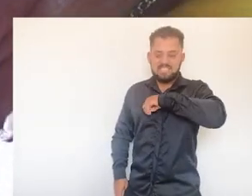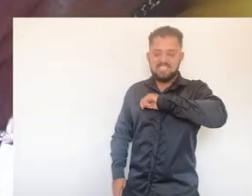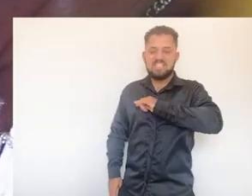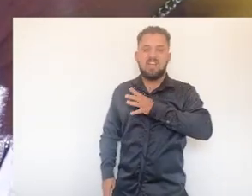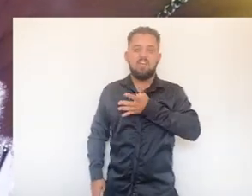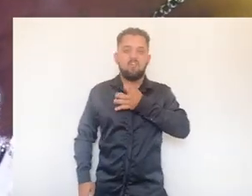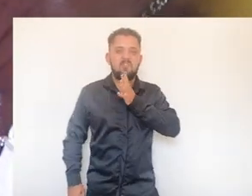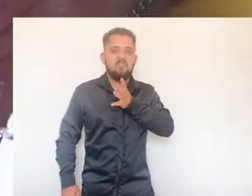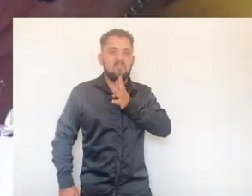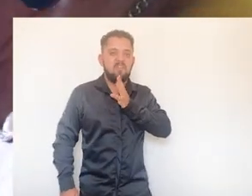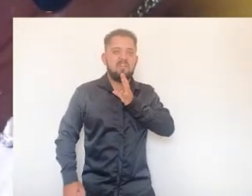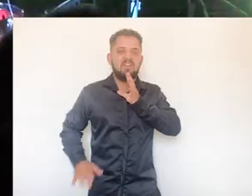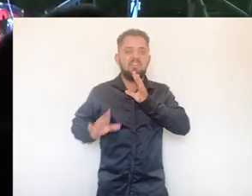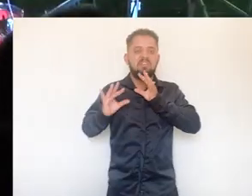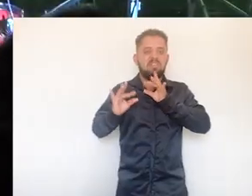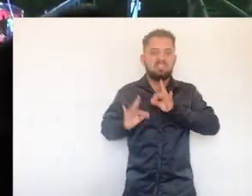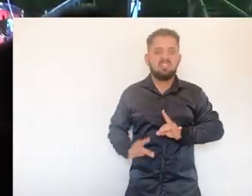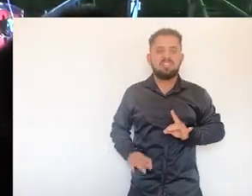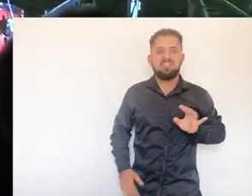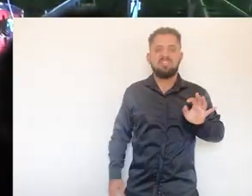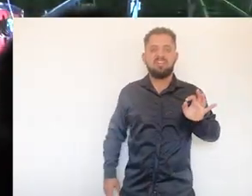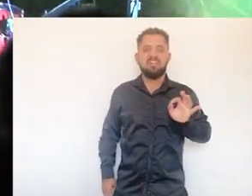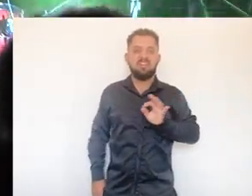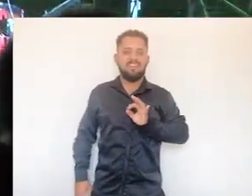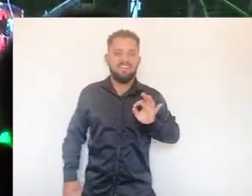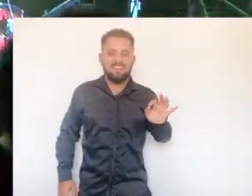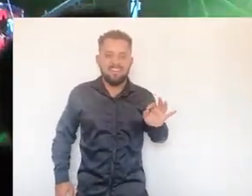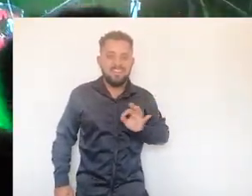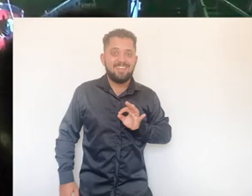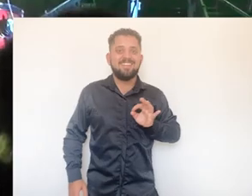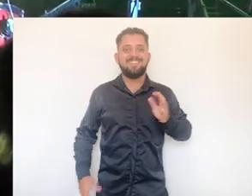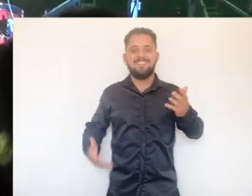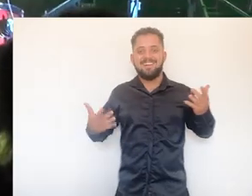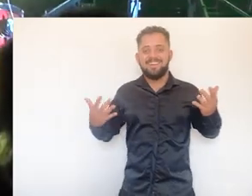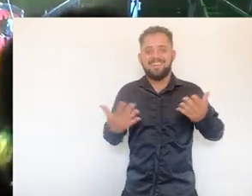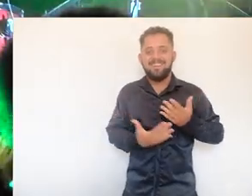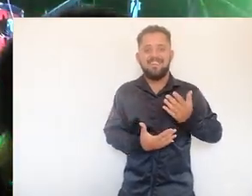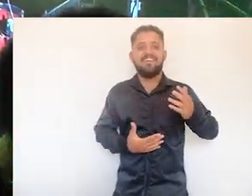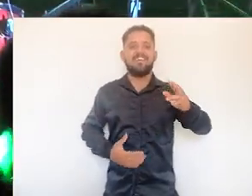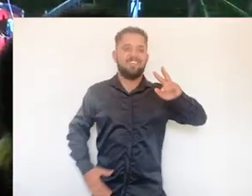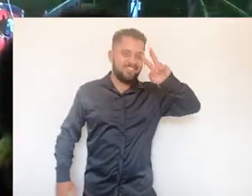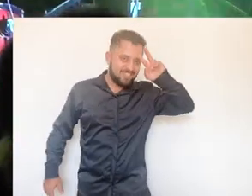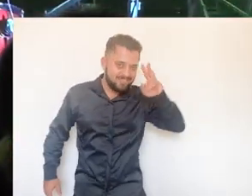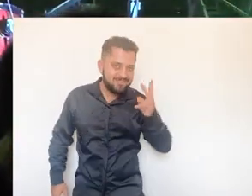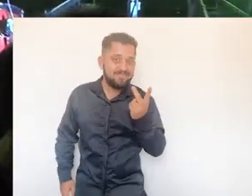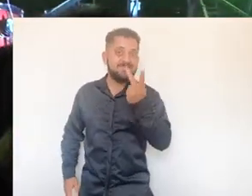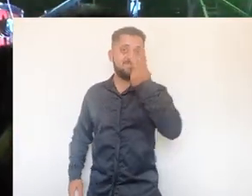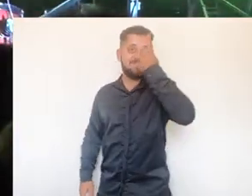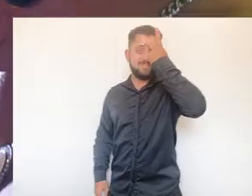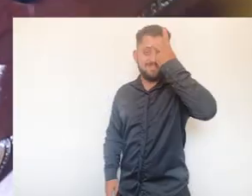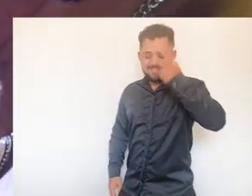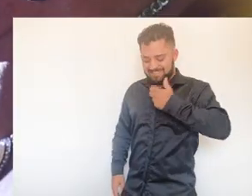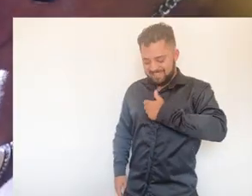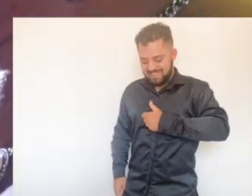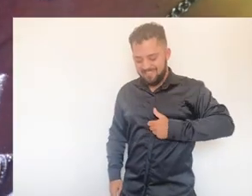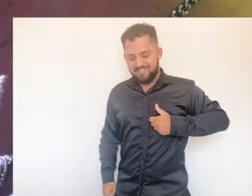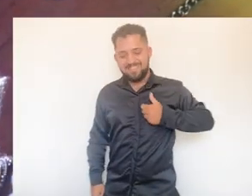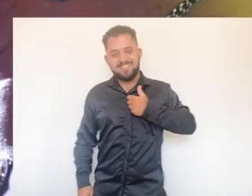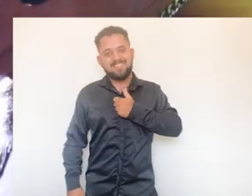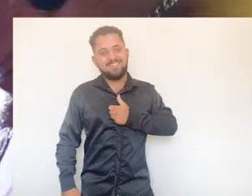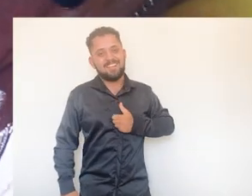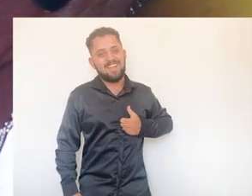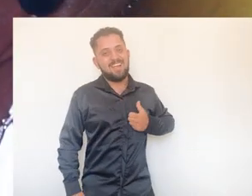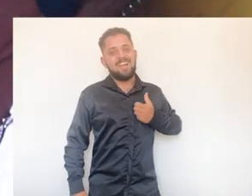Me ponho distante, me faço miragem, no colo dos olhos derrama a saudade